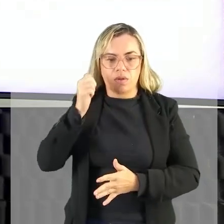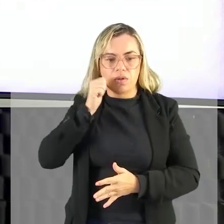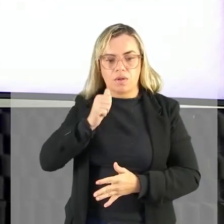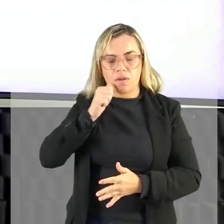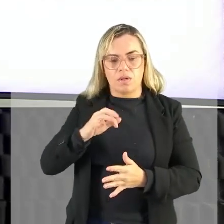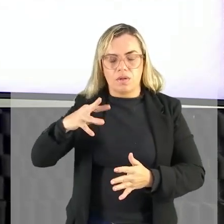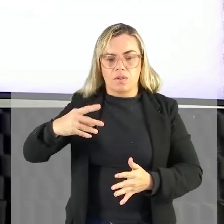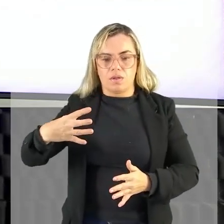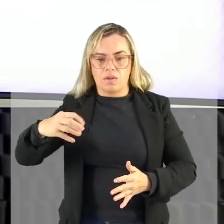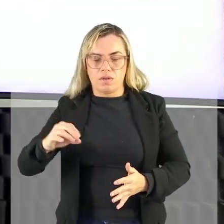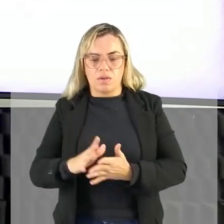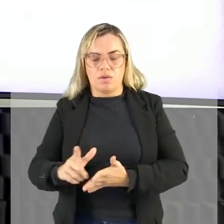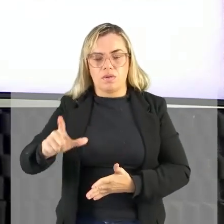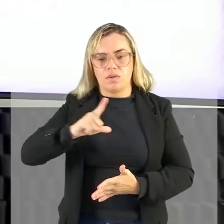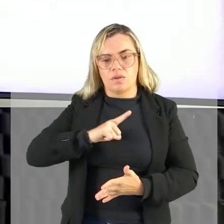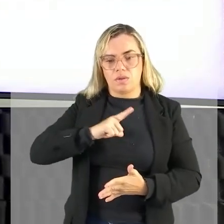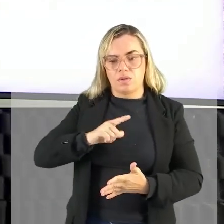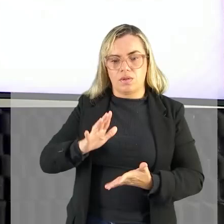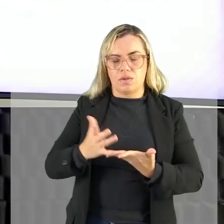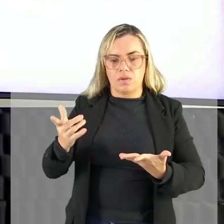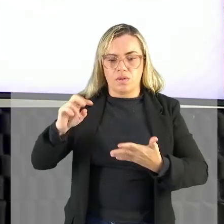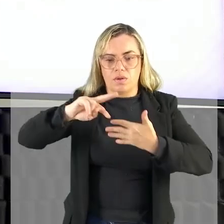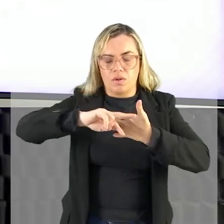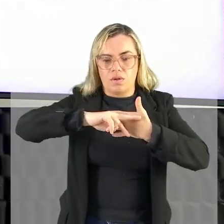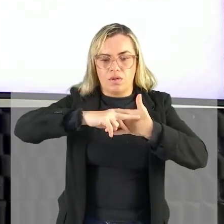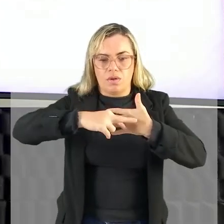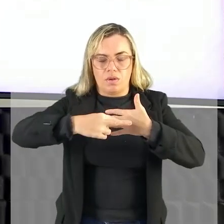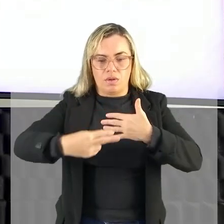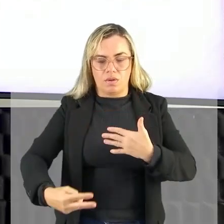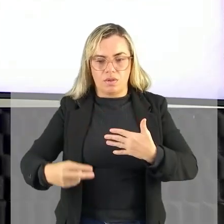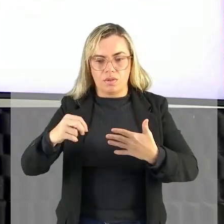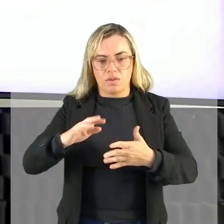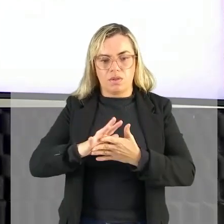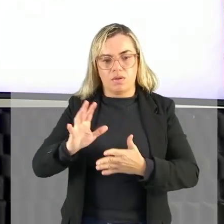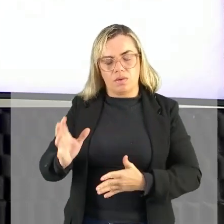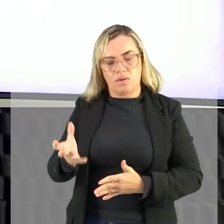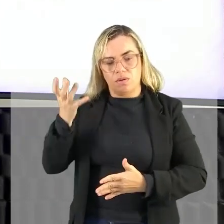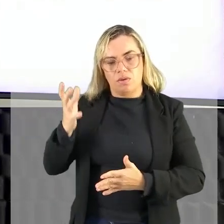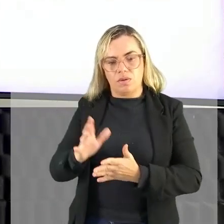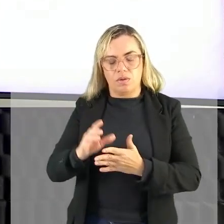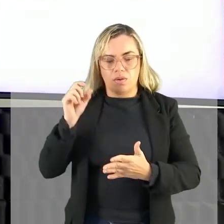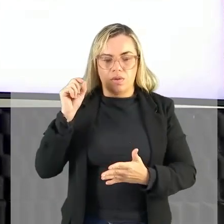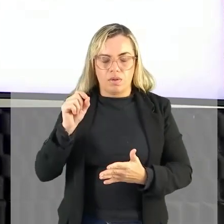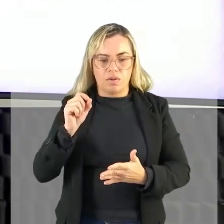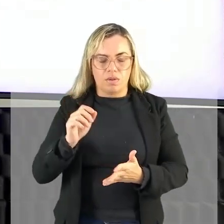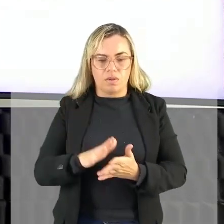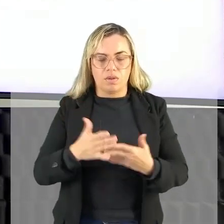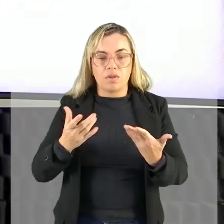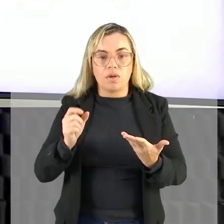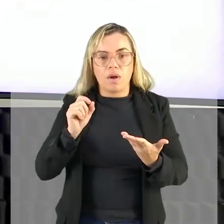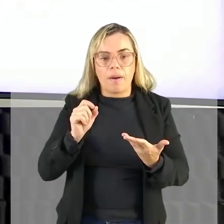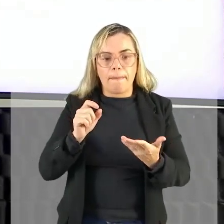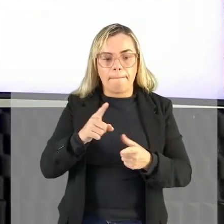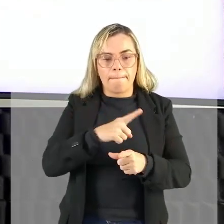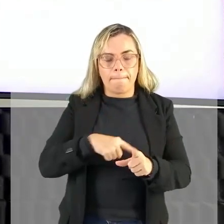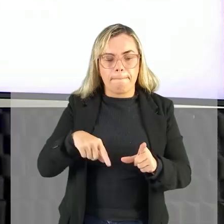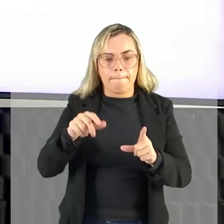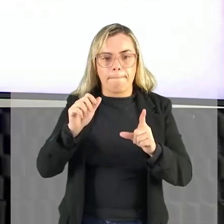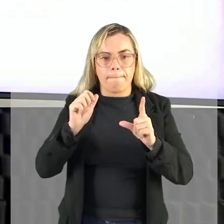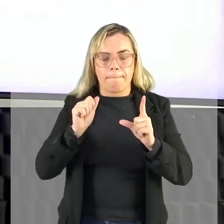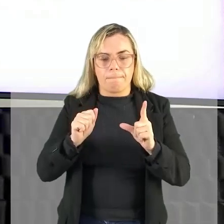sexo, essa inativação tem como consequência a ocorrência de